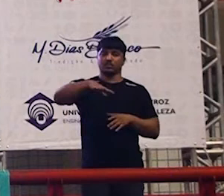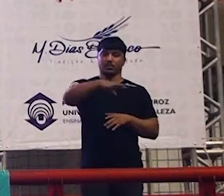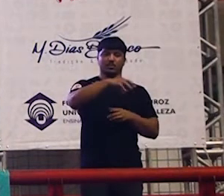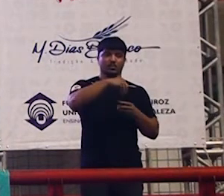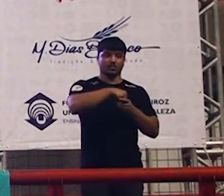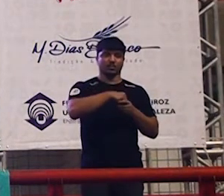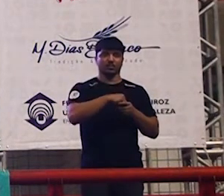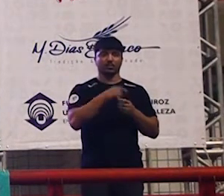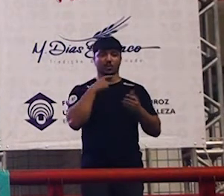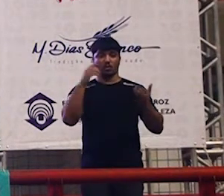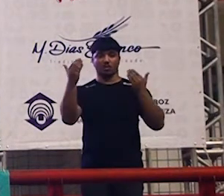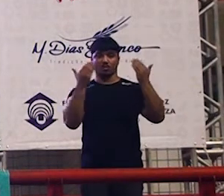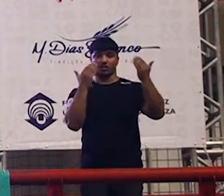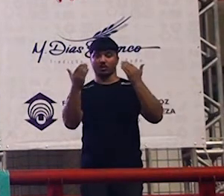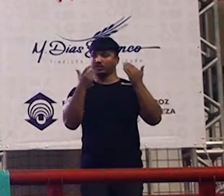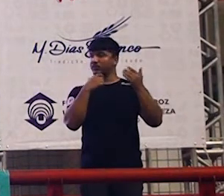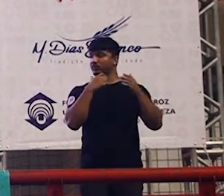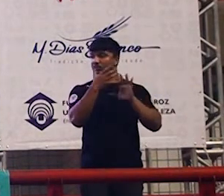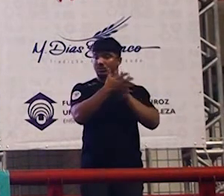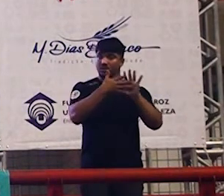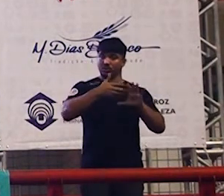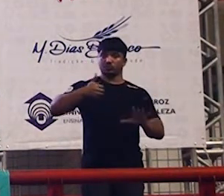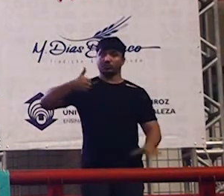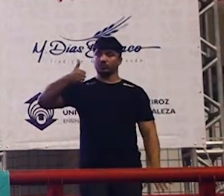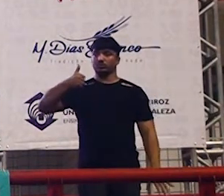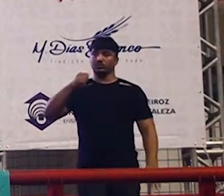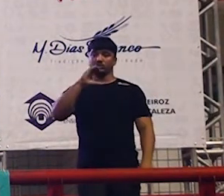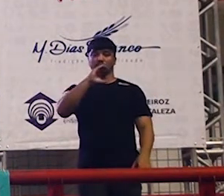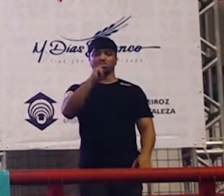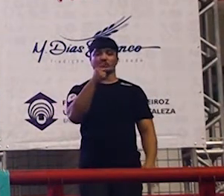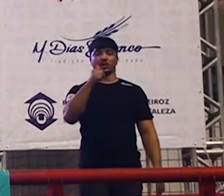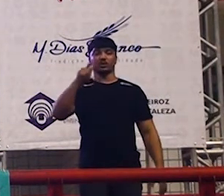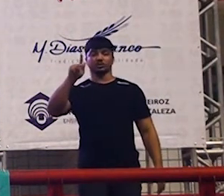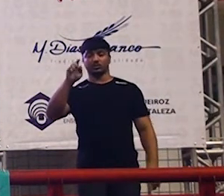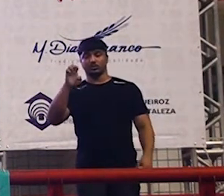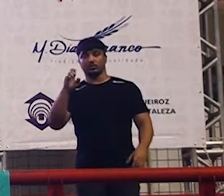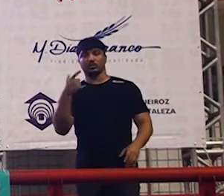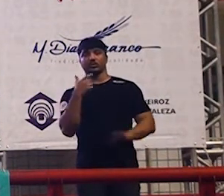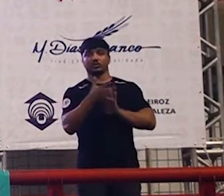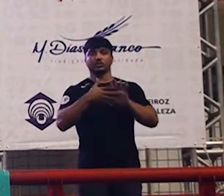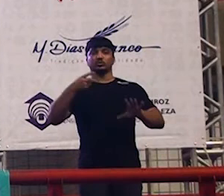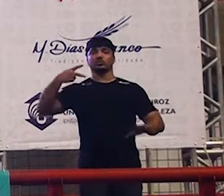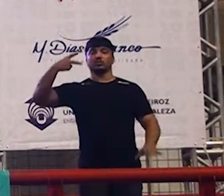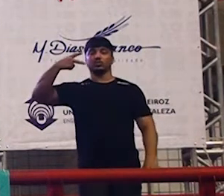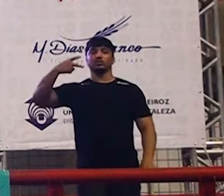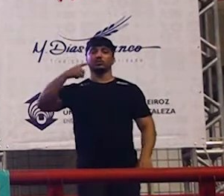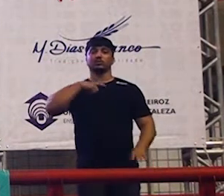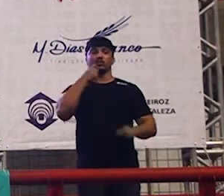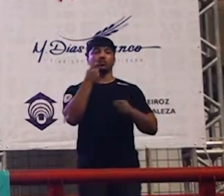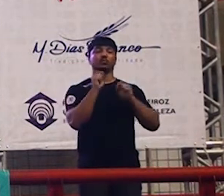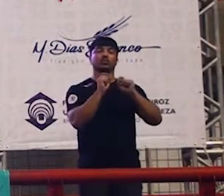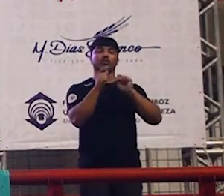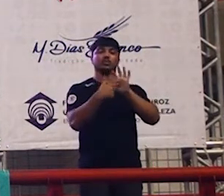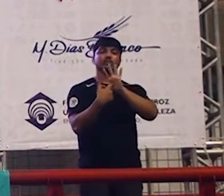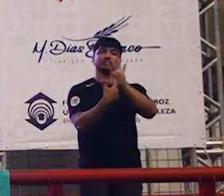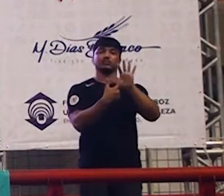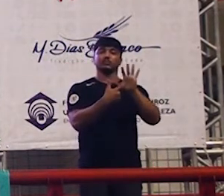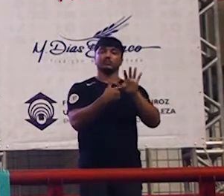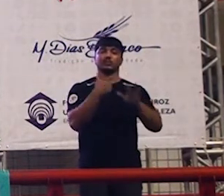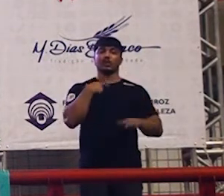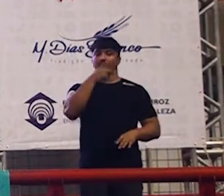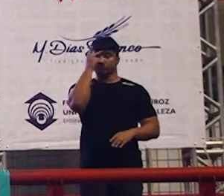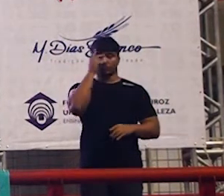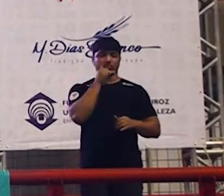virtual. Em comparação com o texto 1, a charge texto 2 apresenta a caricatura de um comentarista